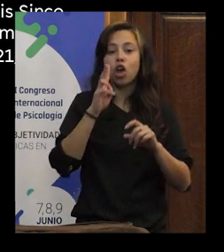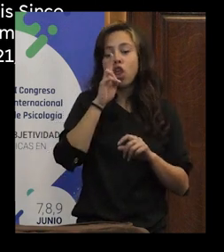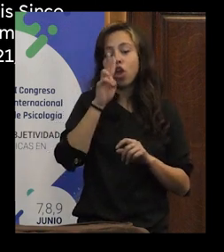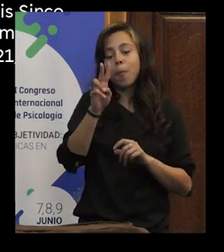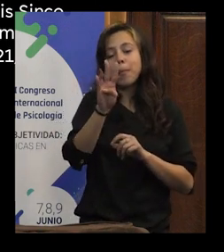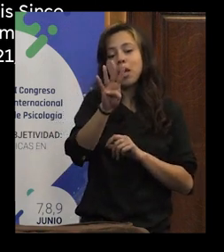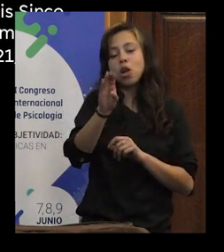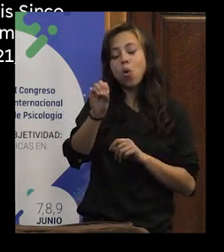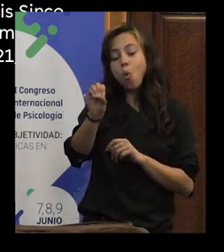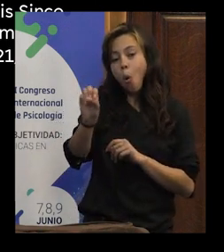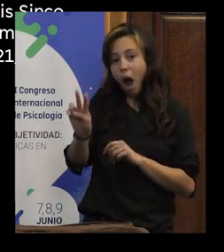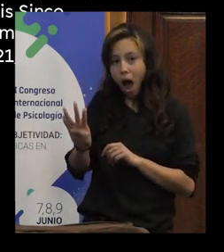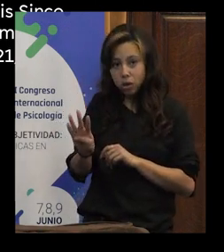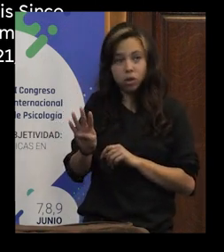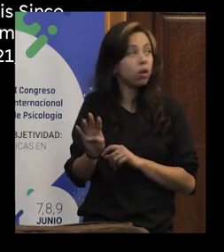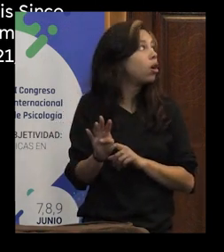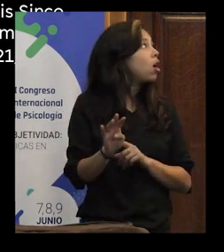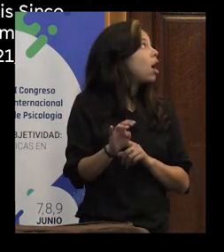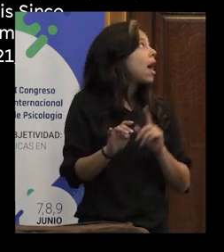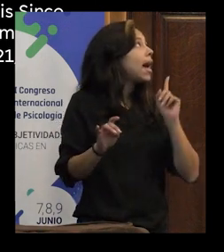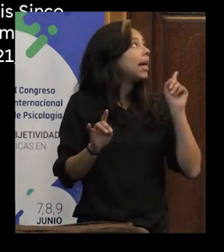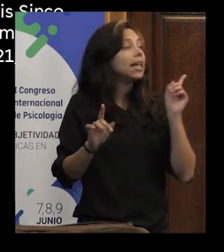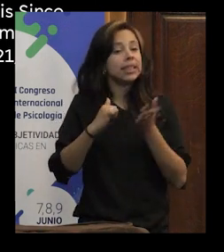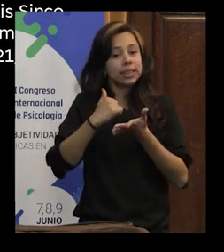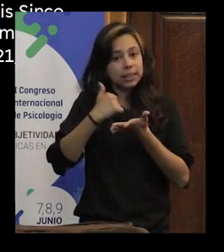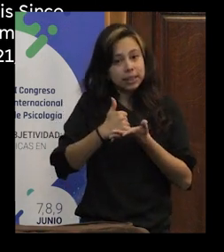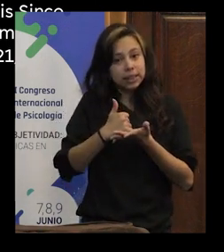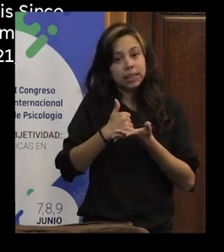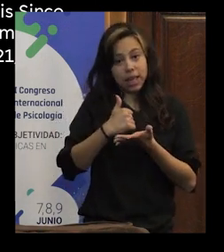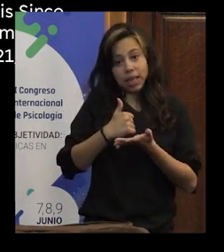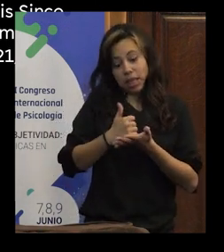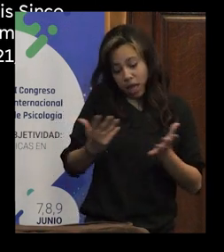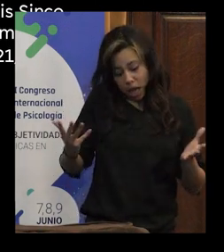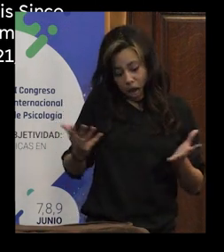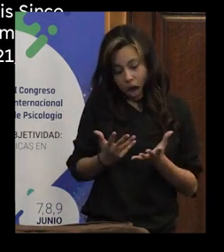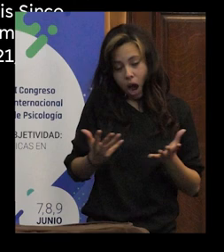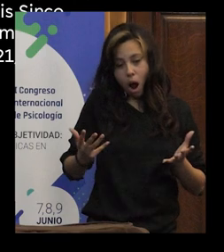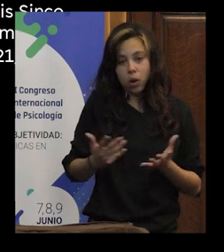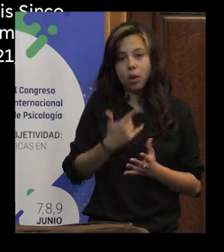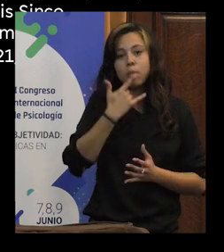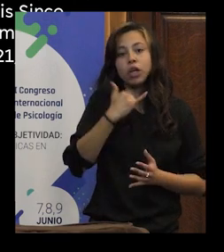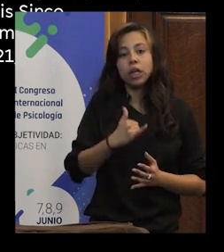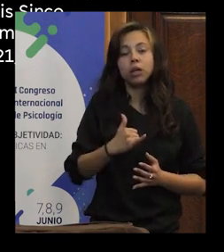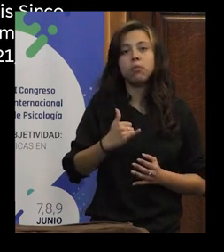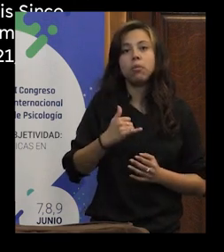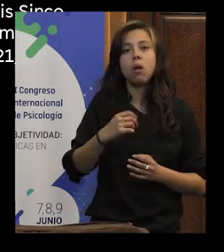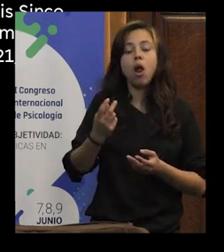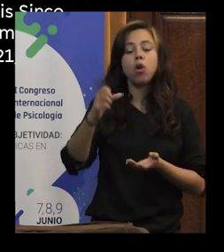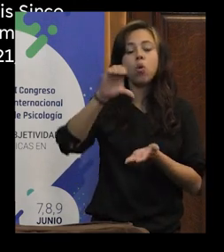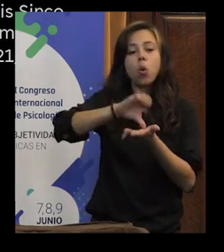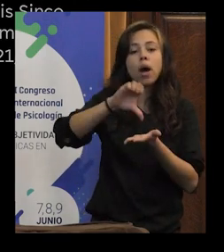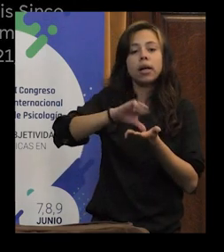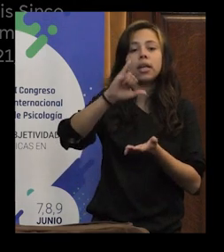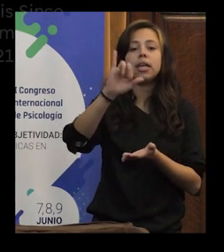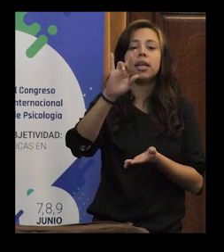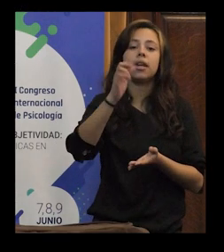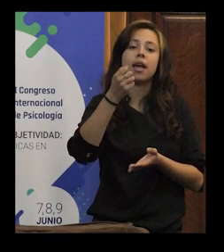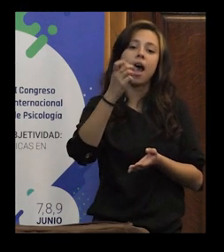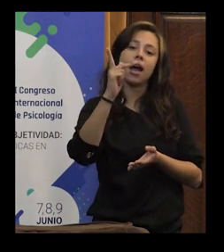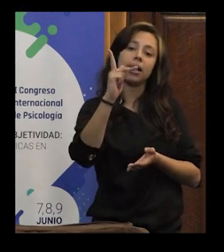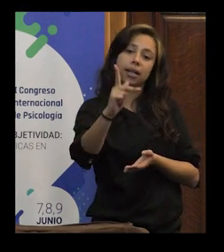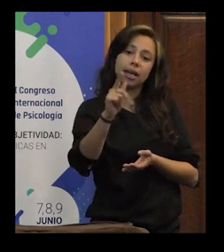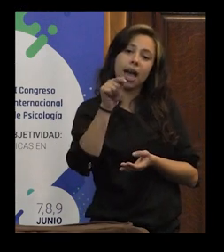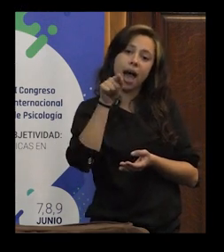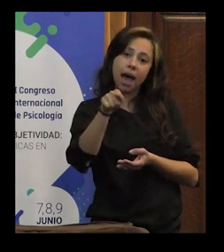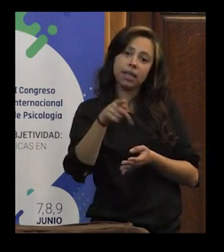muito presente neste ano, é de um soldado na guerra de Iraque. Vou errar esta